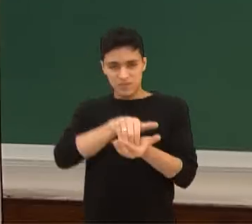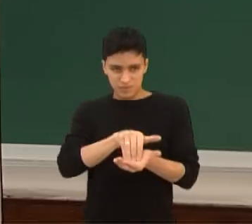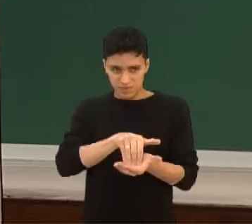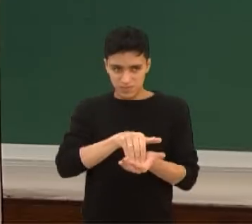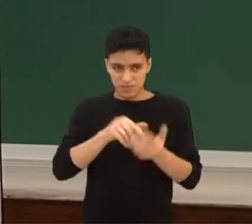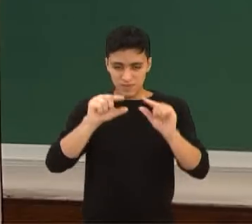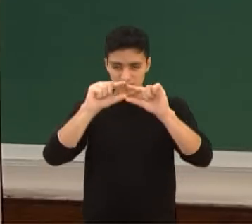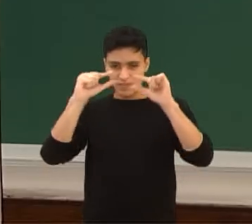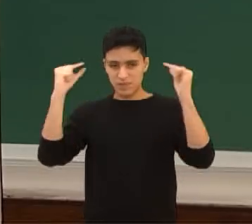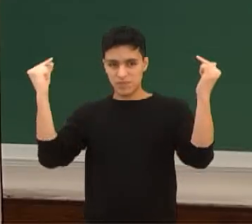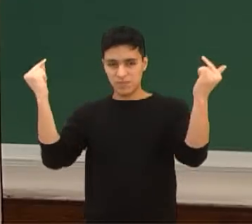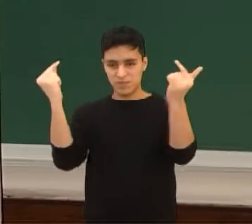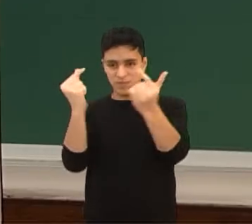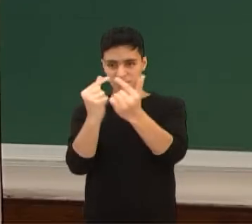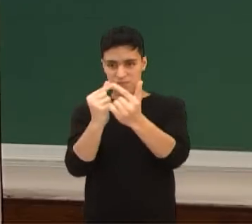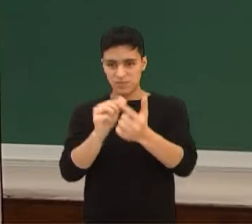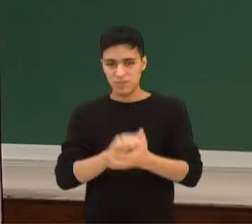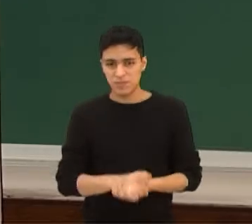o Círculo Polar